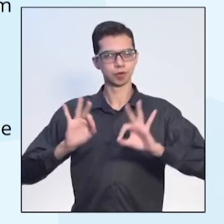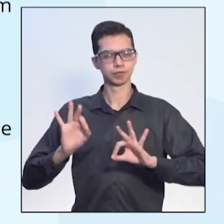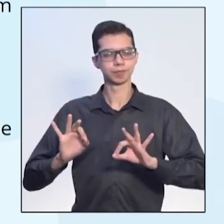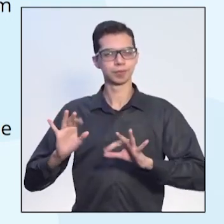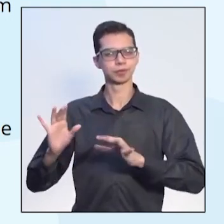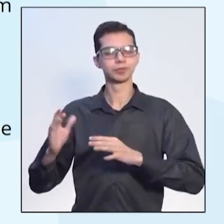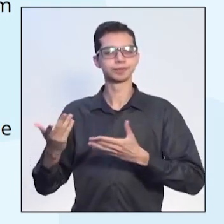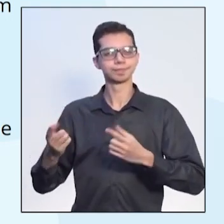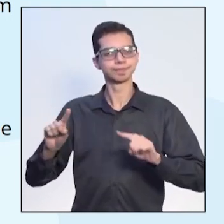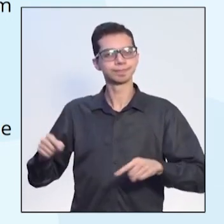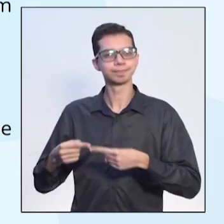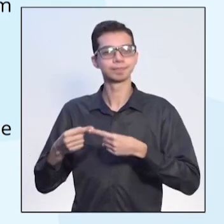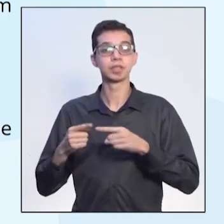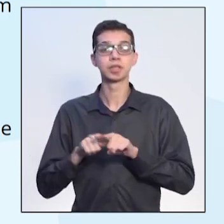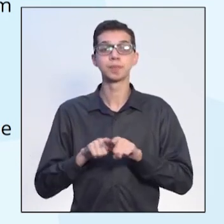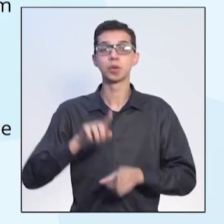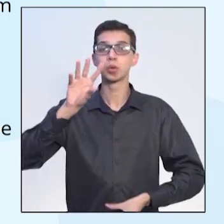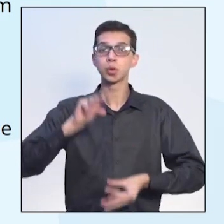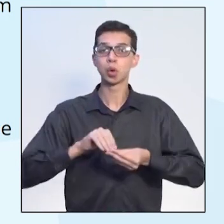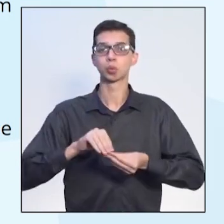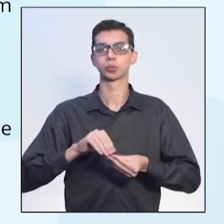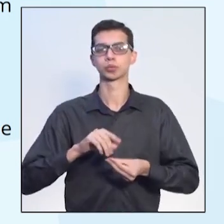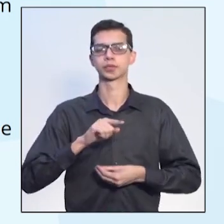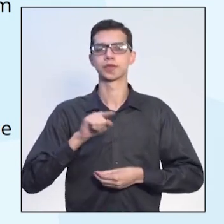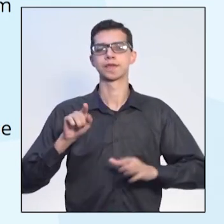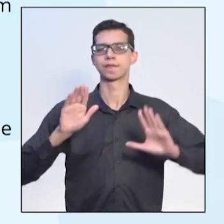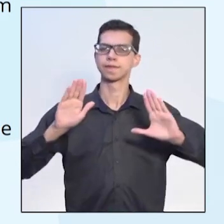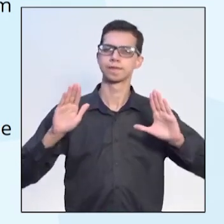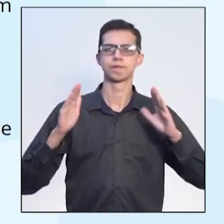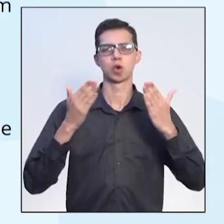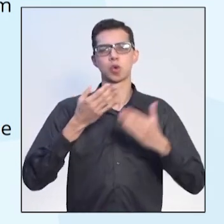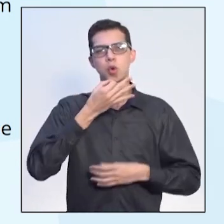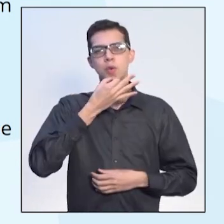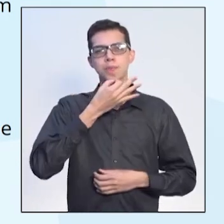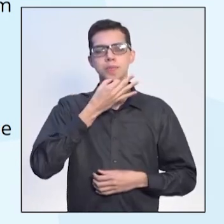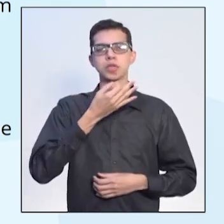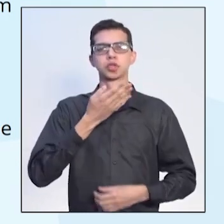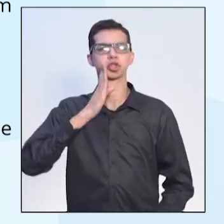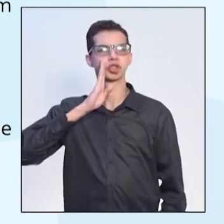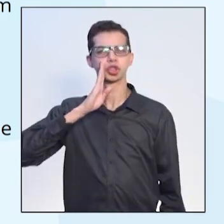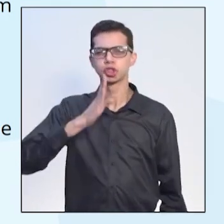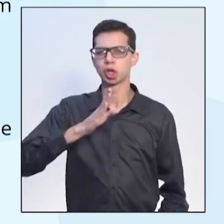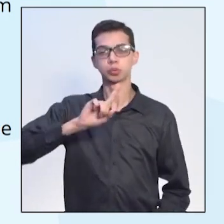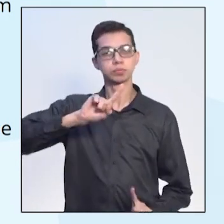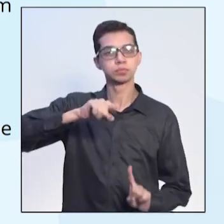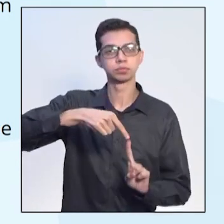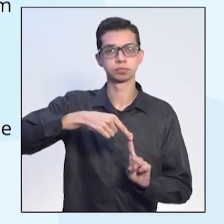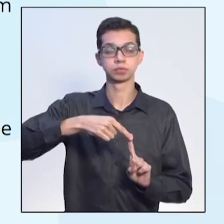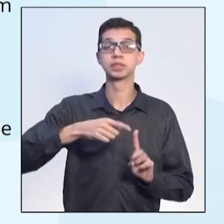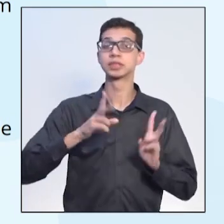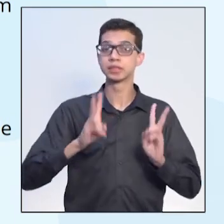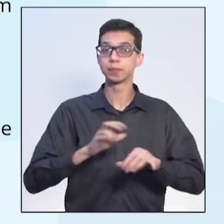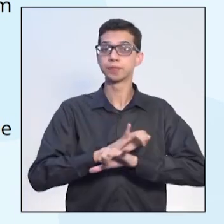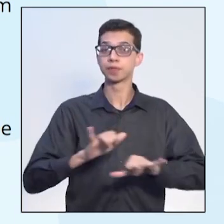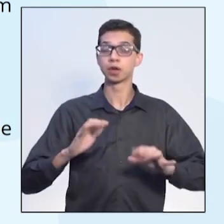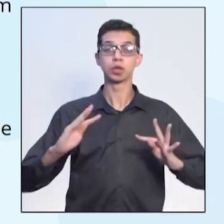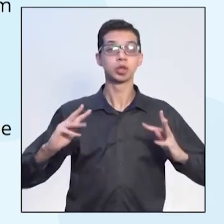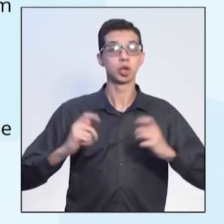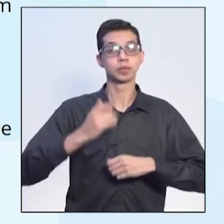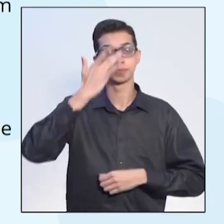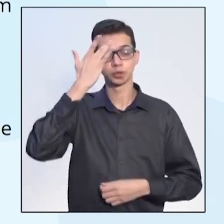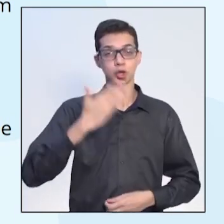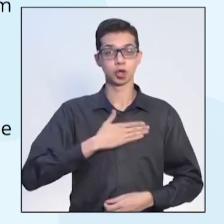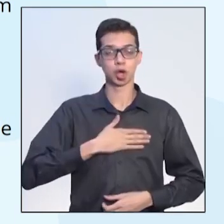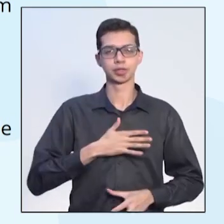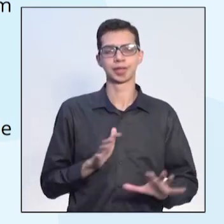na opinião de forma mais direta. É indicado a todos os amantes, não apenas de filmes de terror, mas aos fãs de cinema de